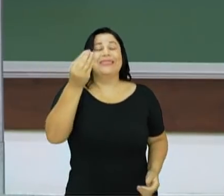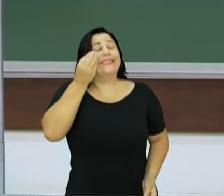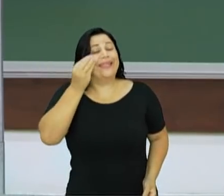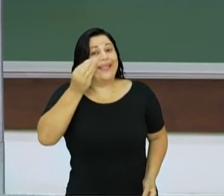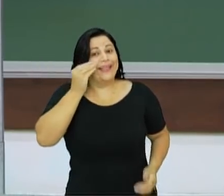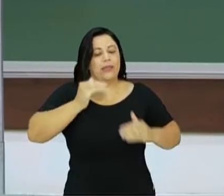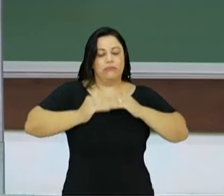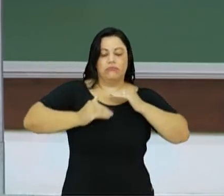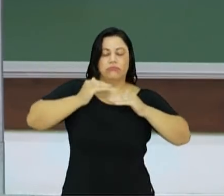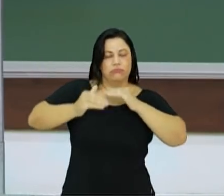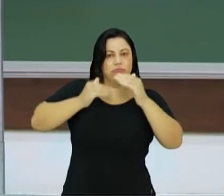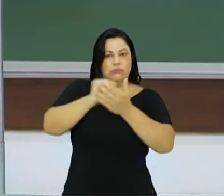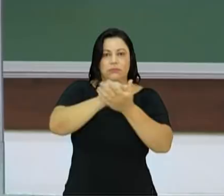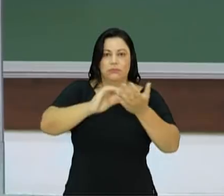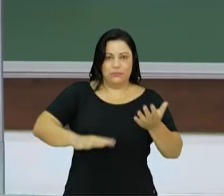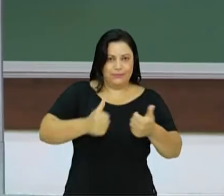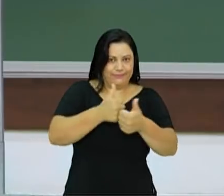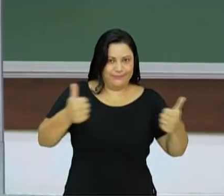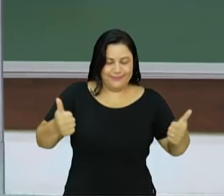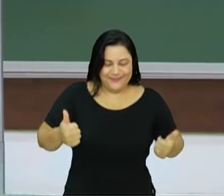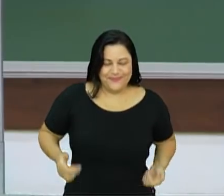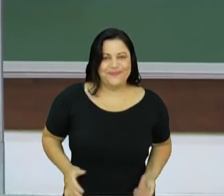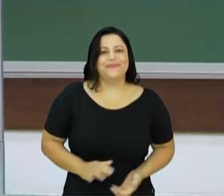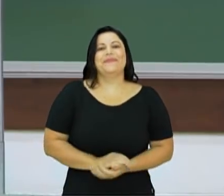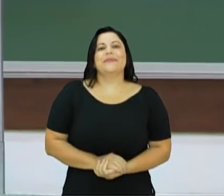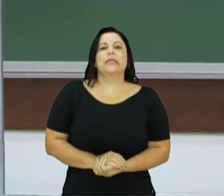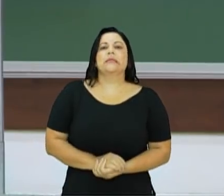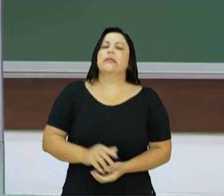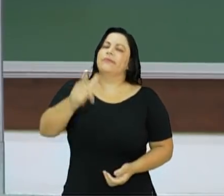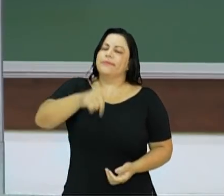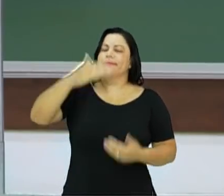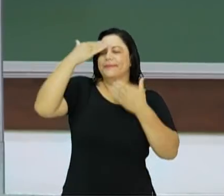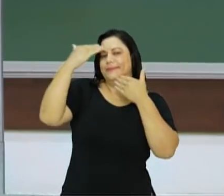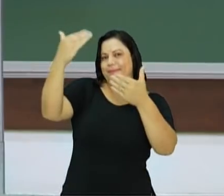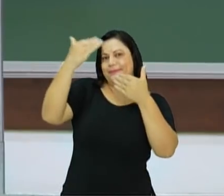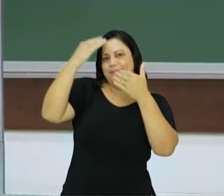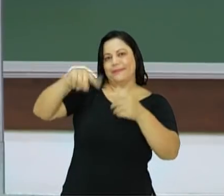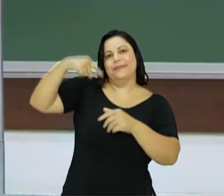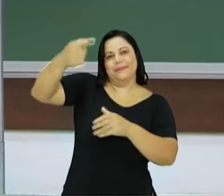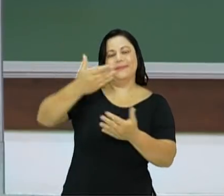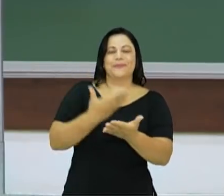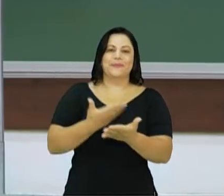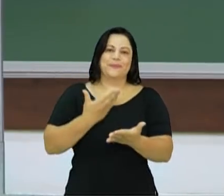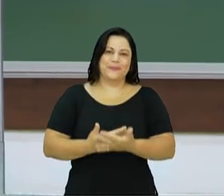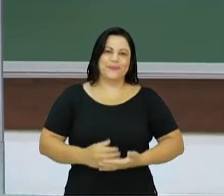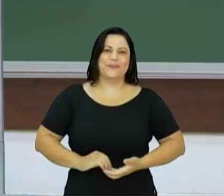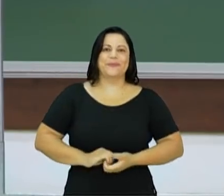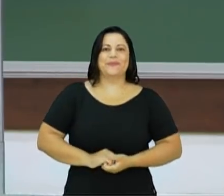fazer e desenvolvendo ali as atividades, ok? Mais uma vez, obrigado e até a próxima!